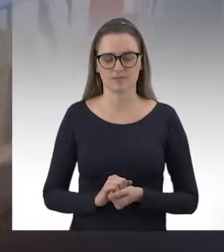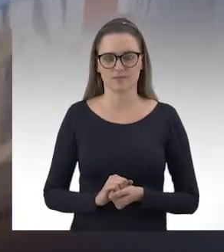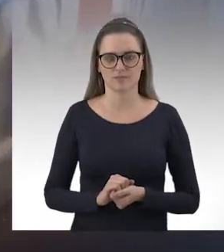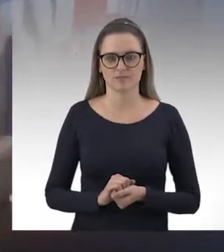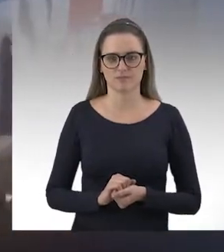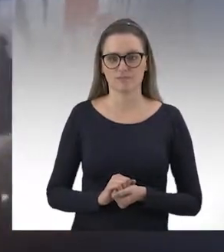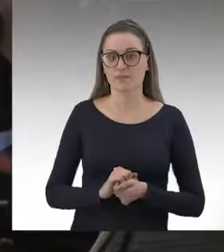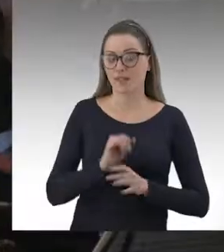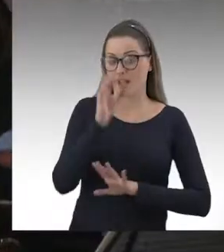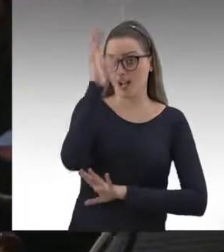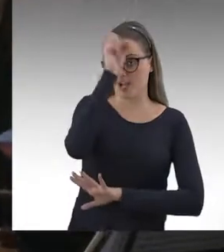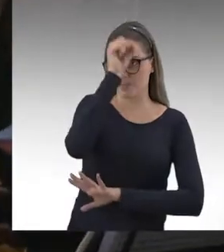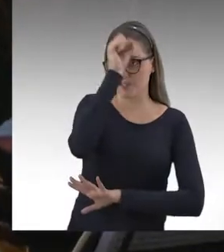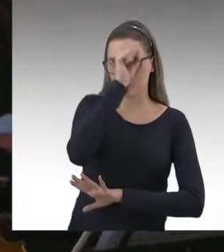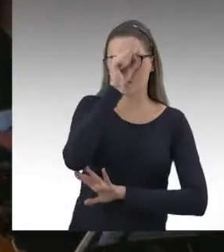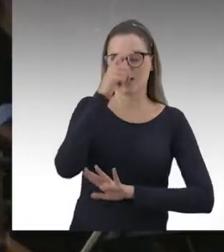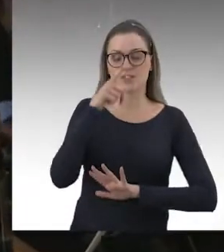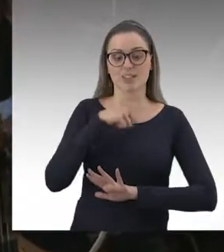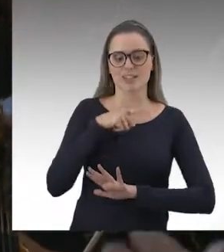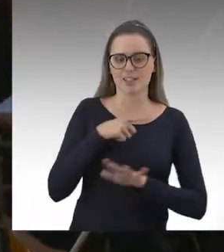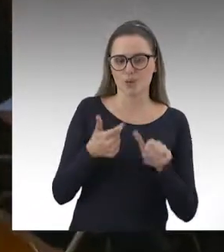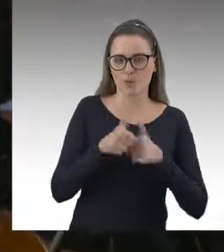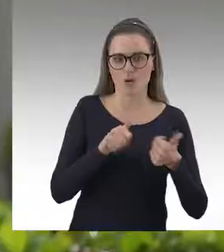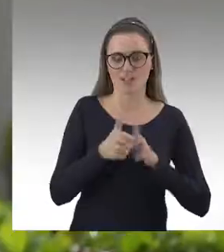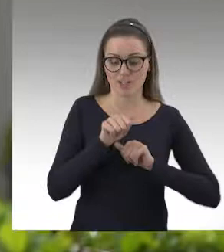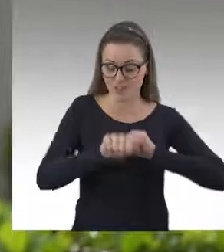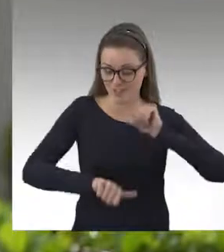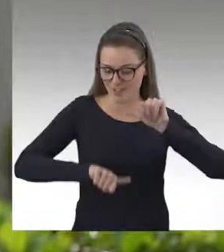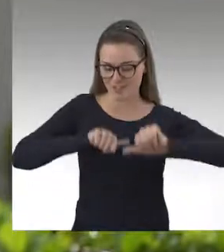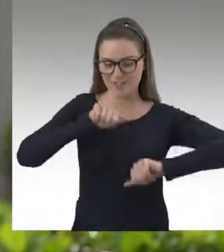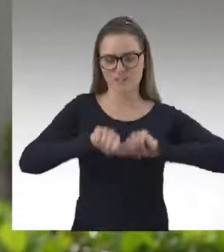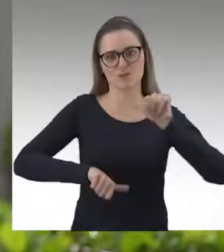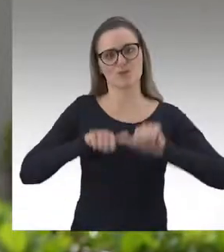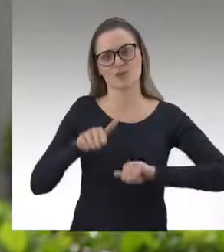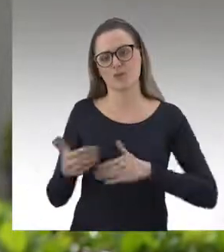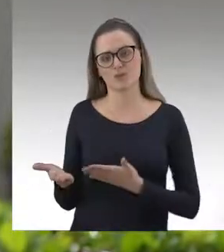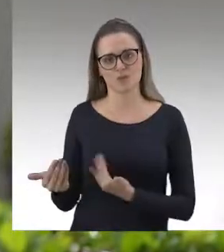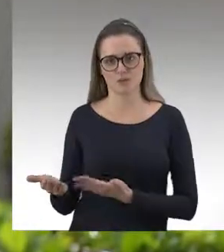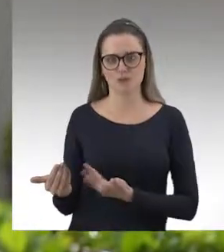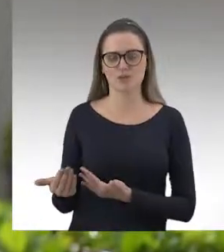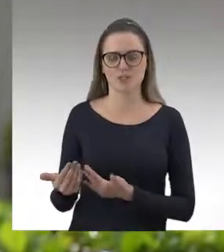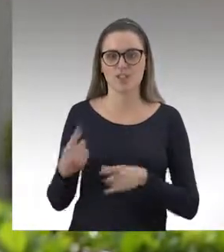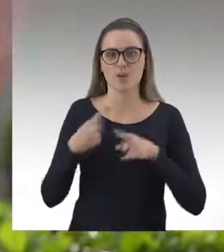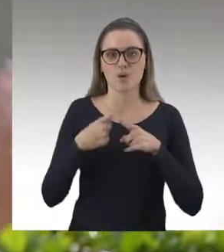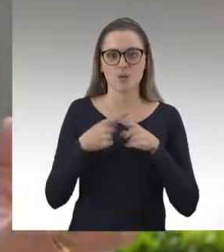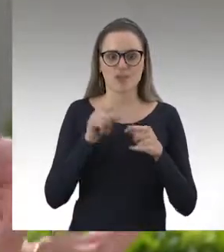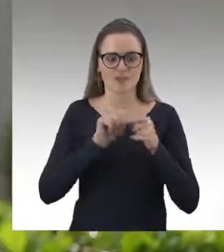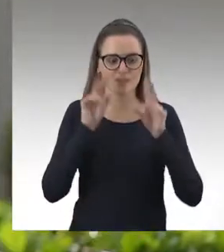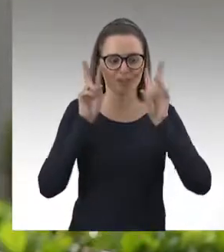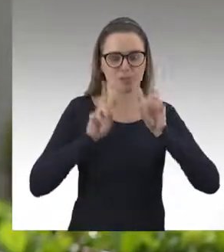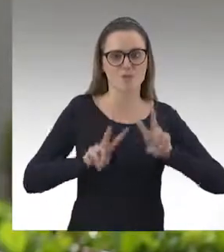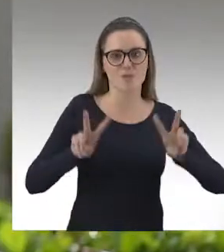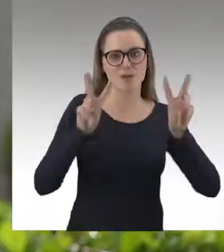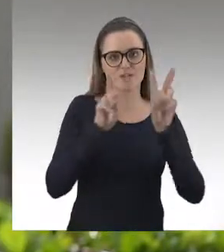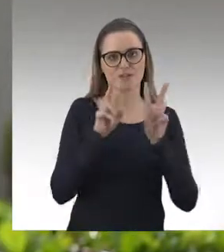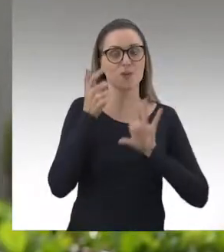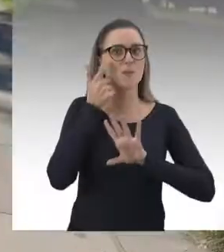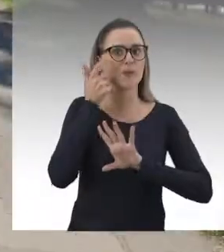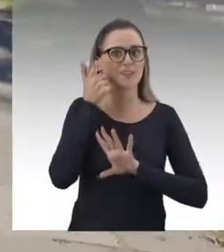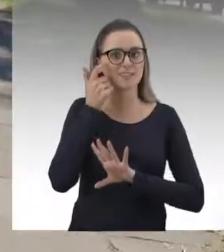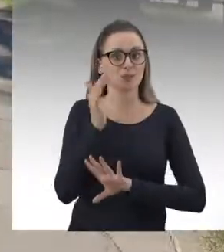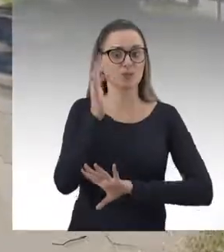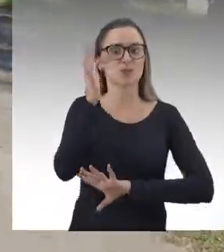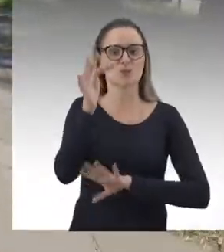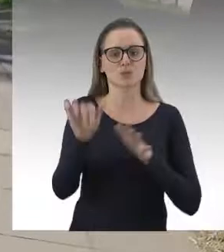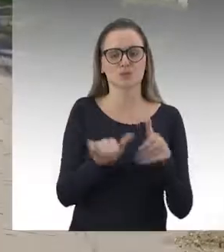A aprendizagem de qualidade, ela é transformadora para esse jovem, porque ela abre o olhar dele para uma perspectiva